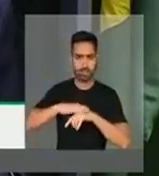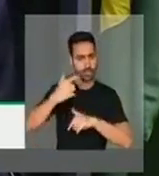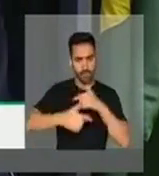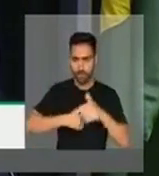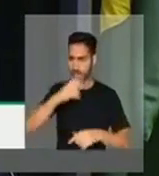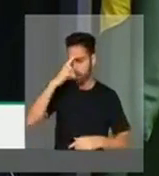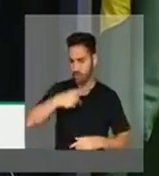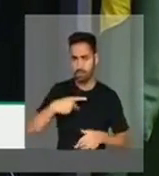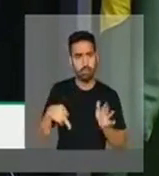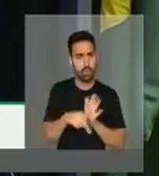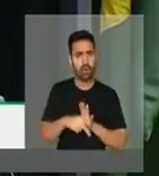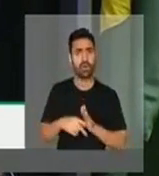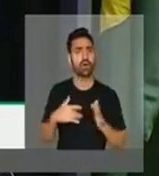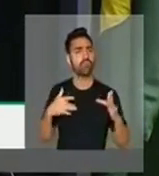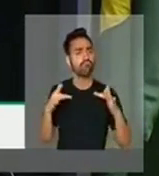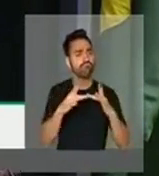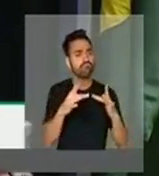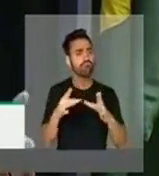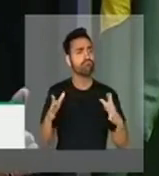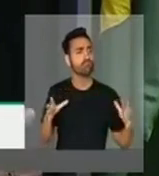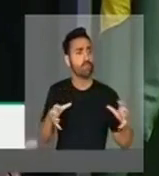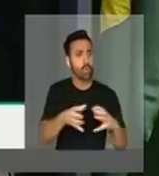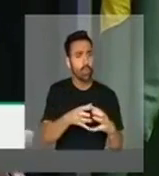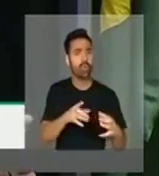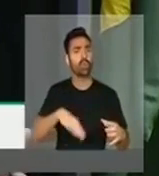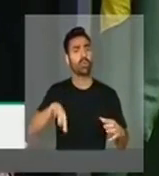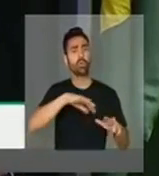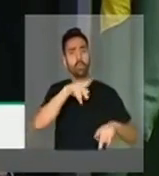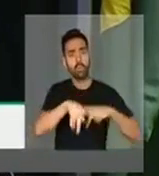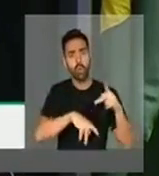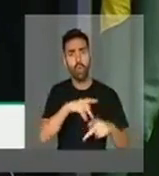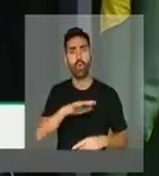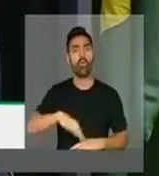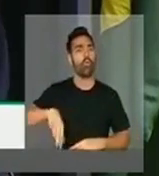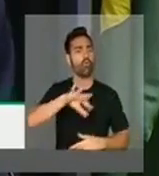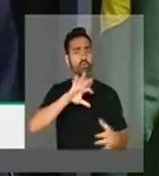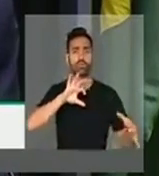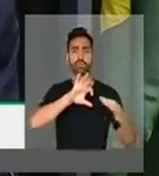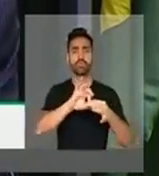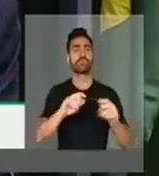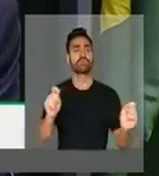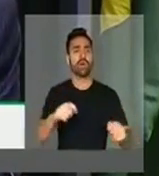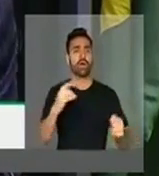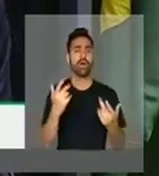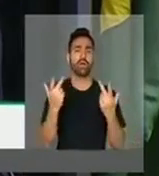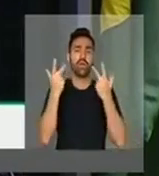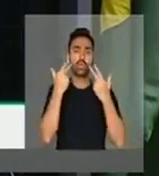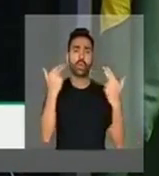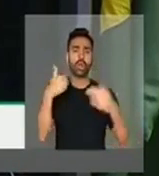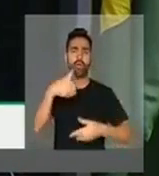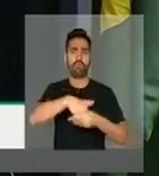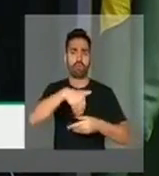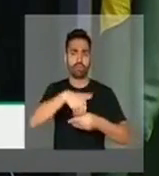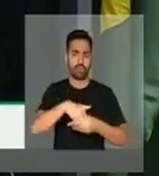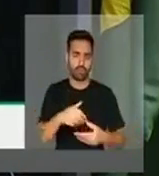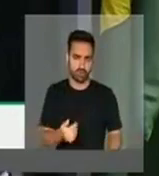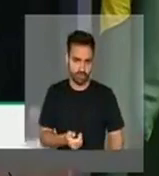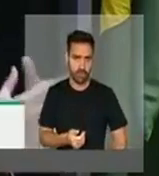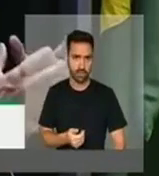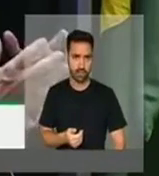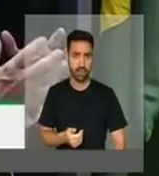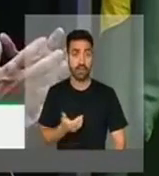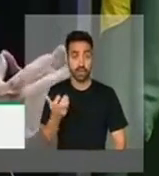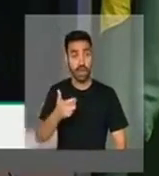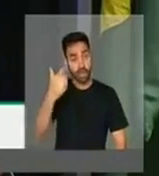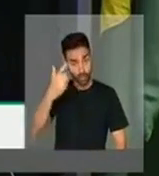entrega. Identifique-se com o seu segmento, com o seu povo, com sua gente, que o voto vem naturalmente. Quem vai para a reeleição,